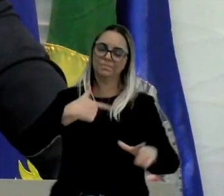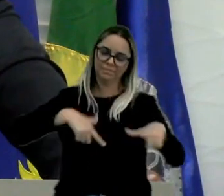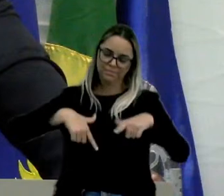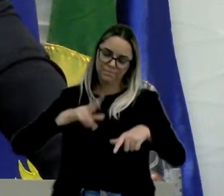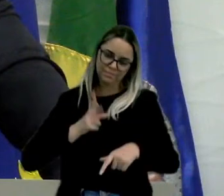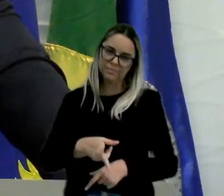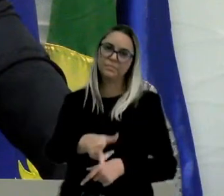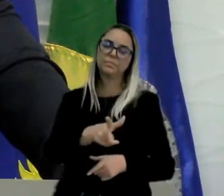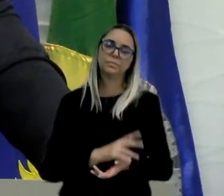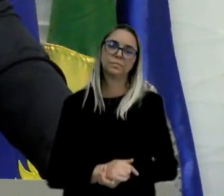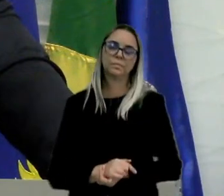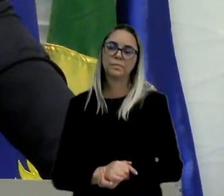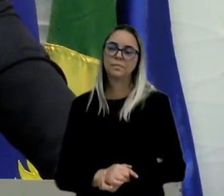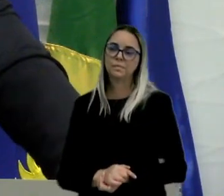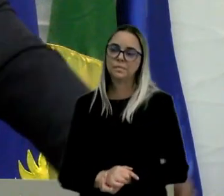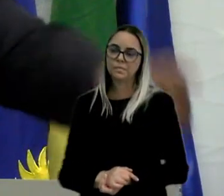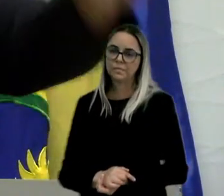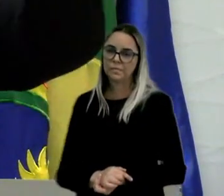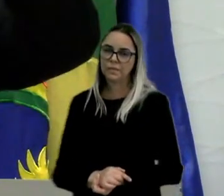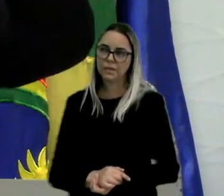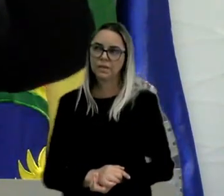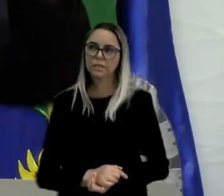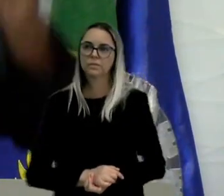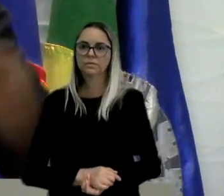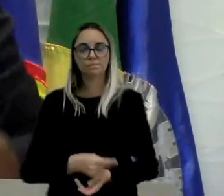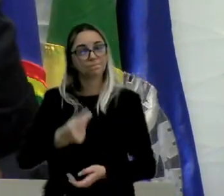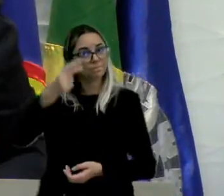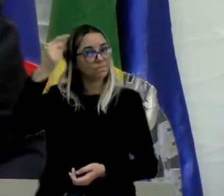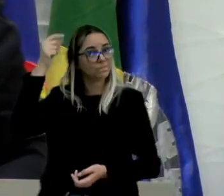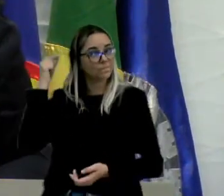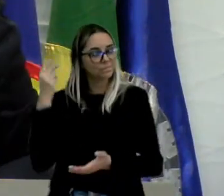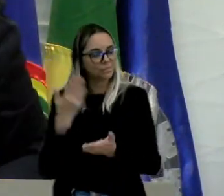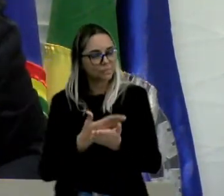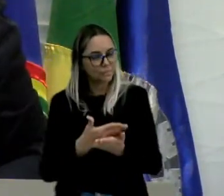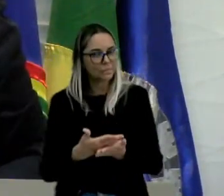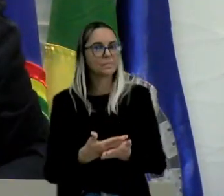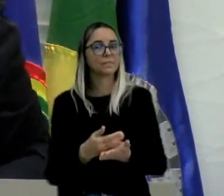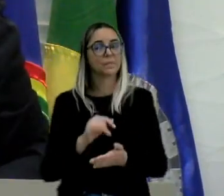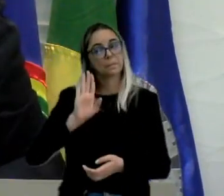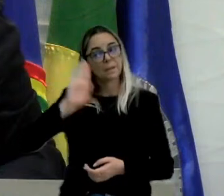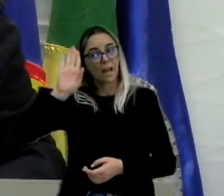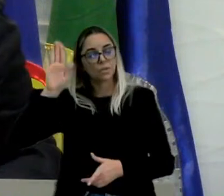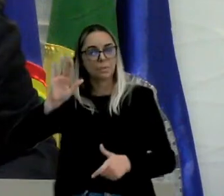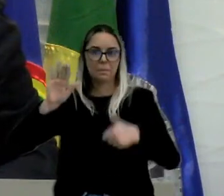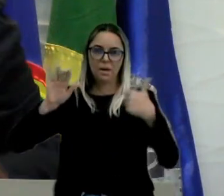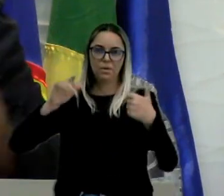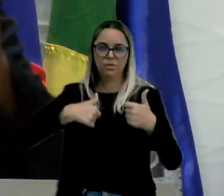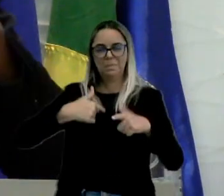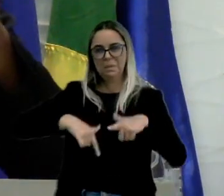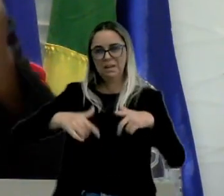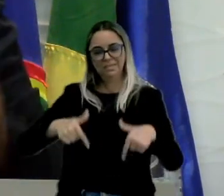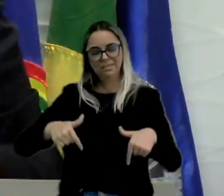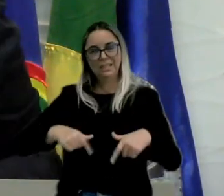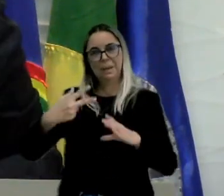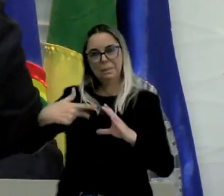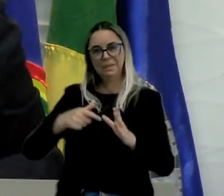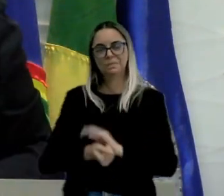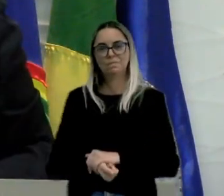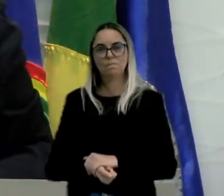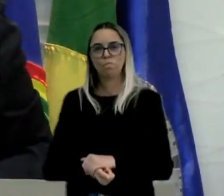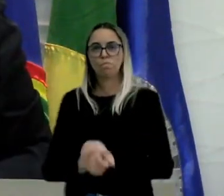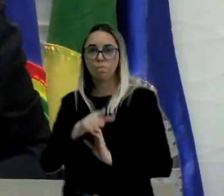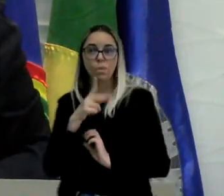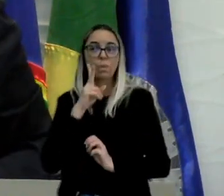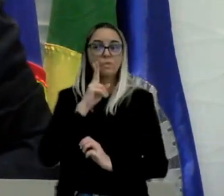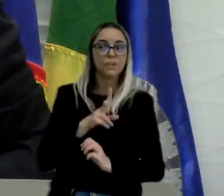faço sempre fiz desde o começo do meu primeiro mandato e vocês são testemunha Quem